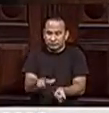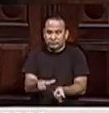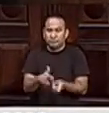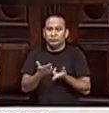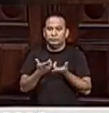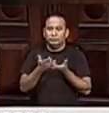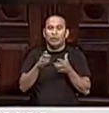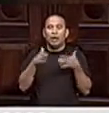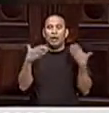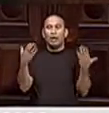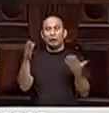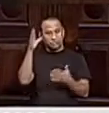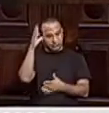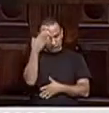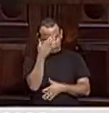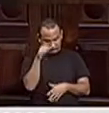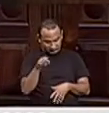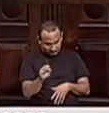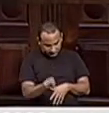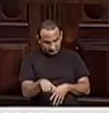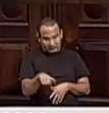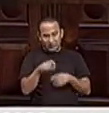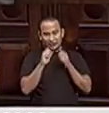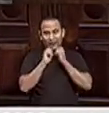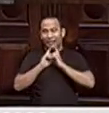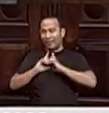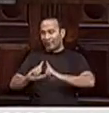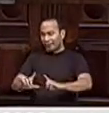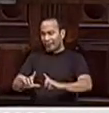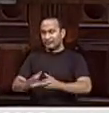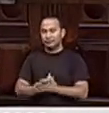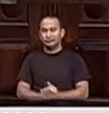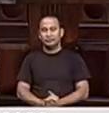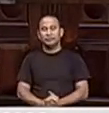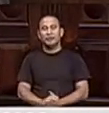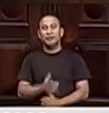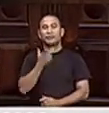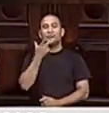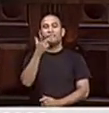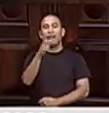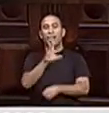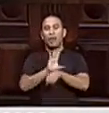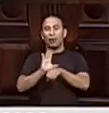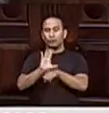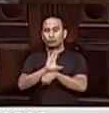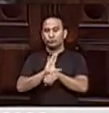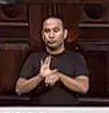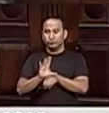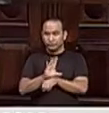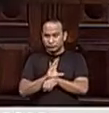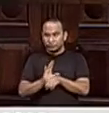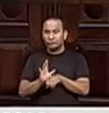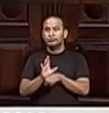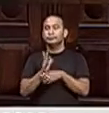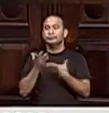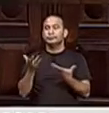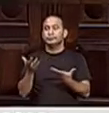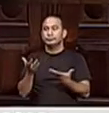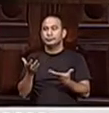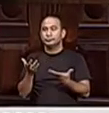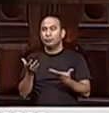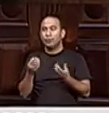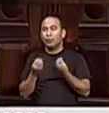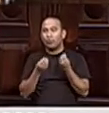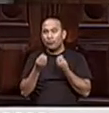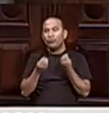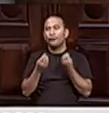com a decisão desta casa, cumprindo o que diz a Constituição, por sua maioria, como